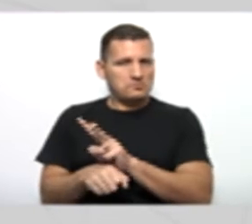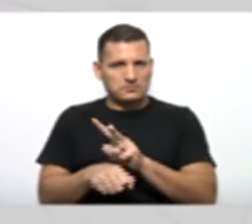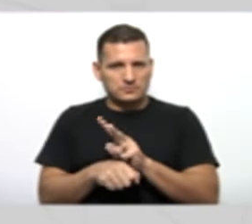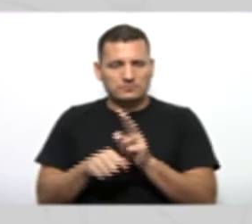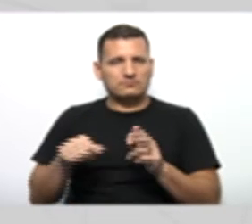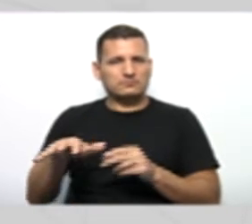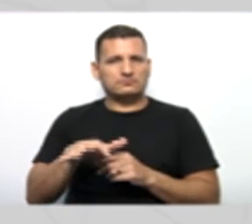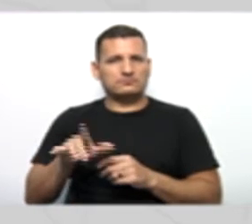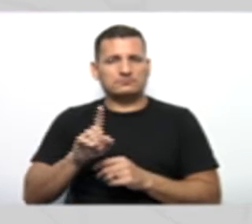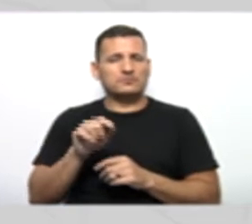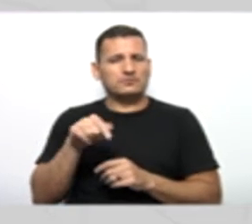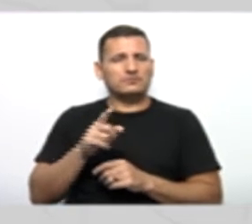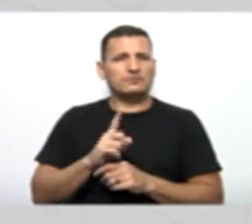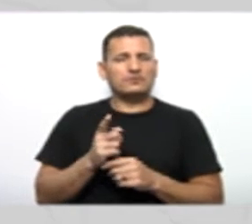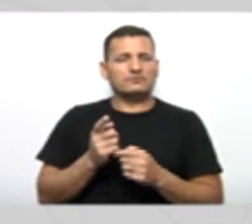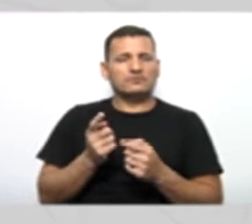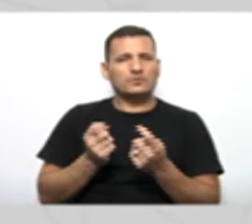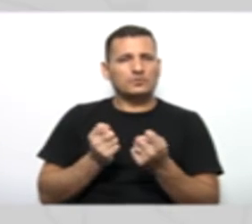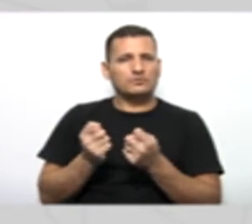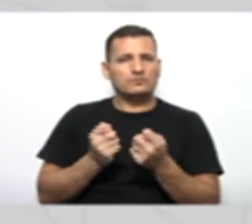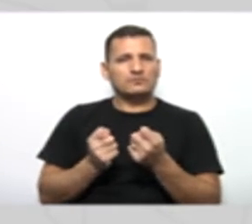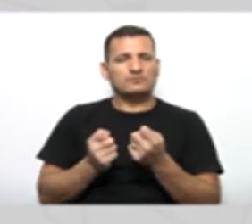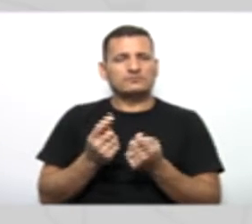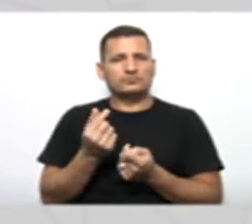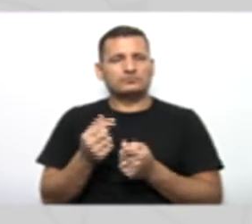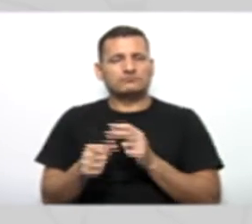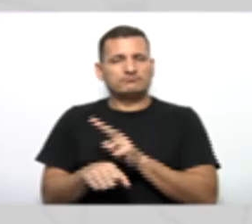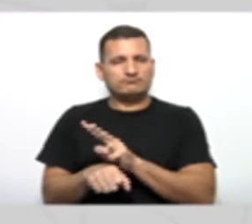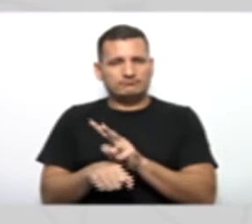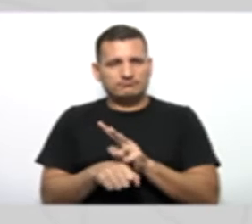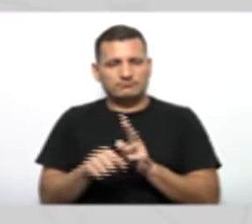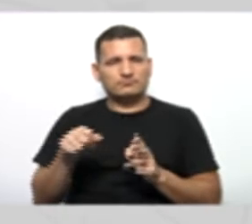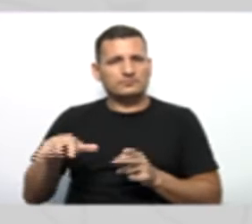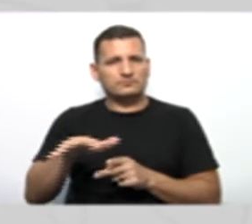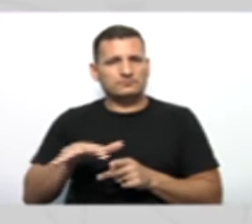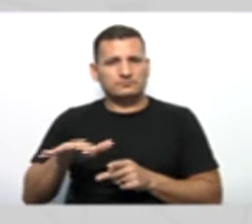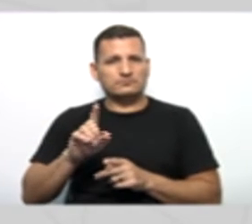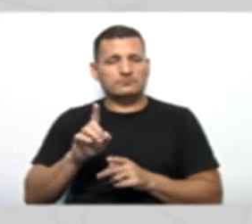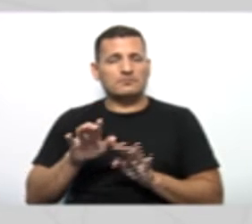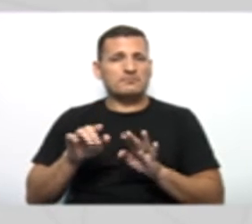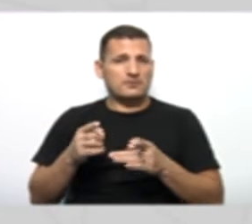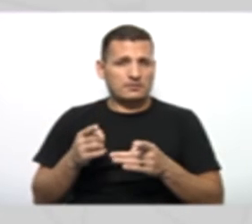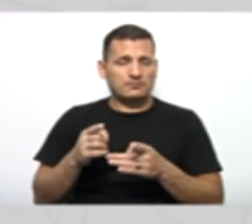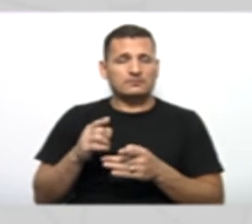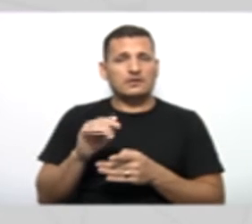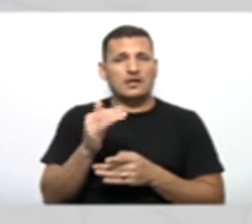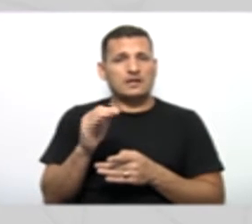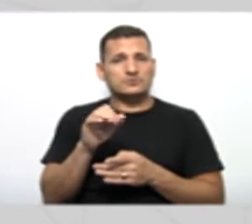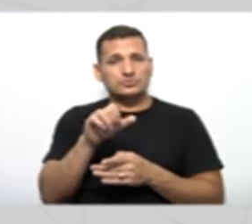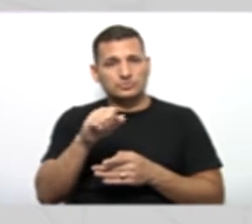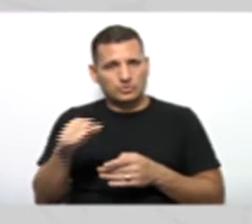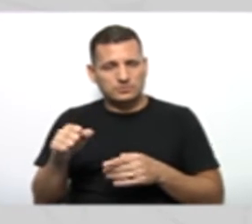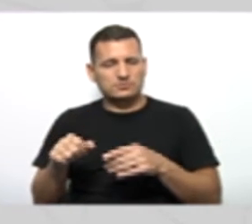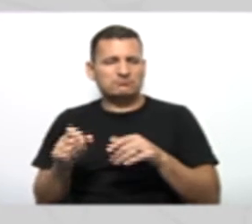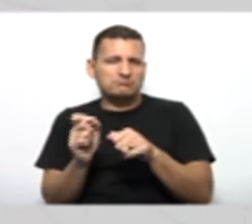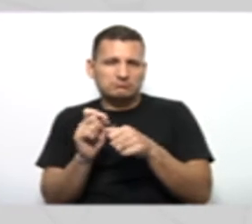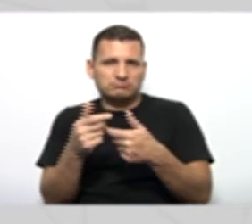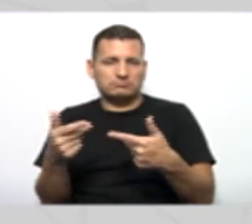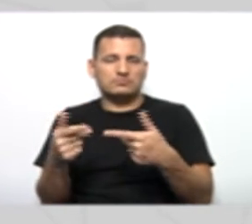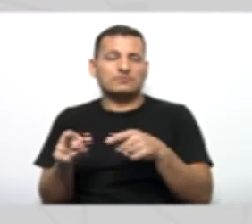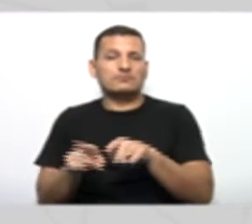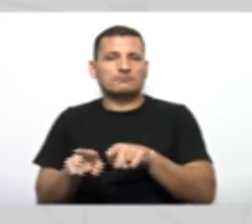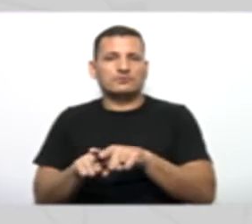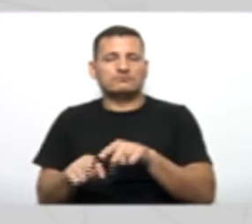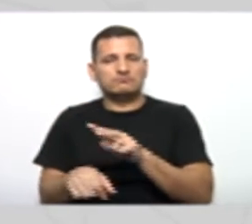não economiza dinheiro com ações para proteger o meio ambiente, mas através de ações que também protegem o meio ambiente,